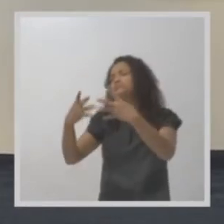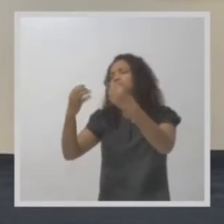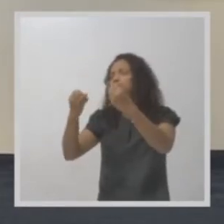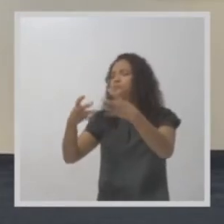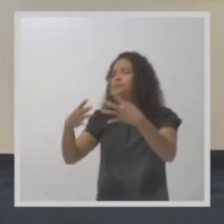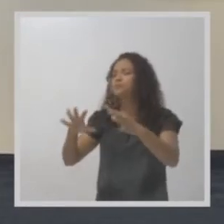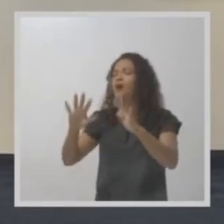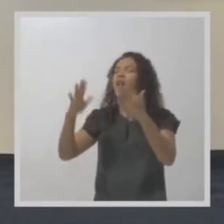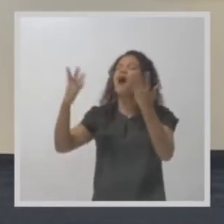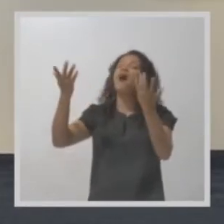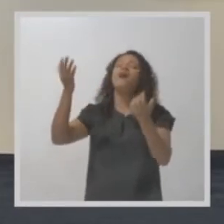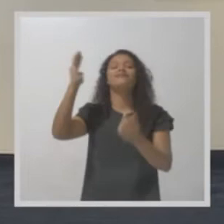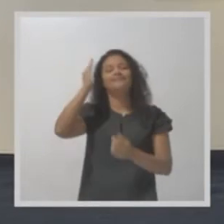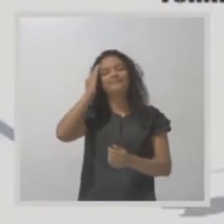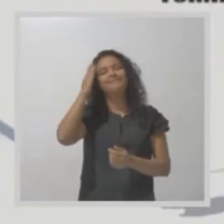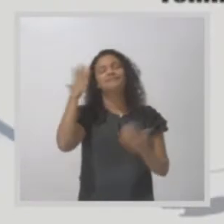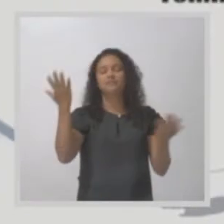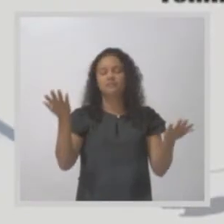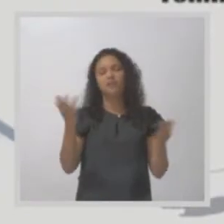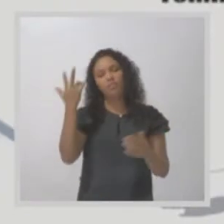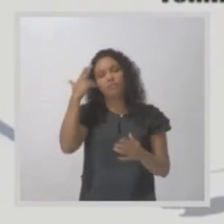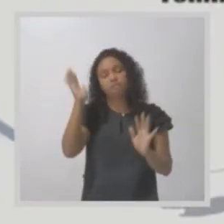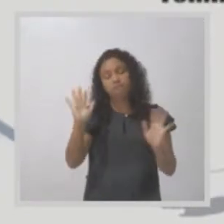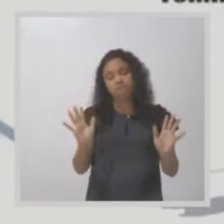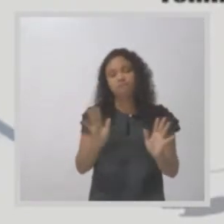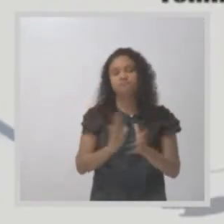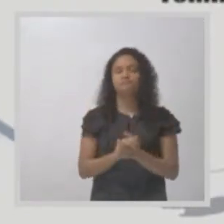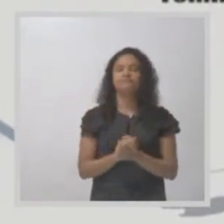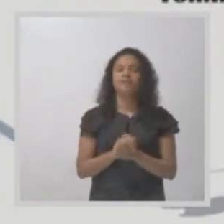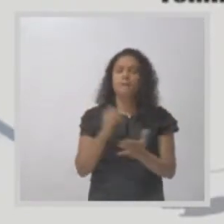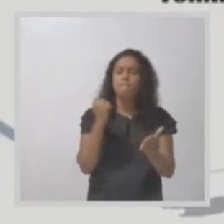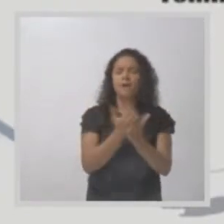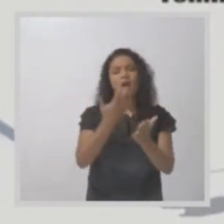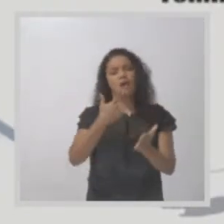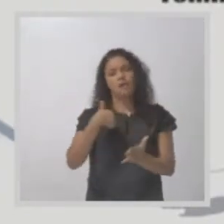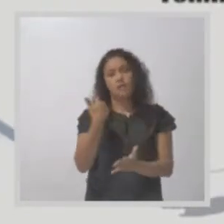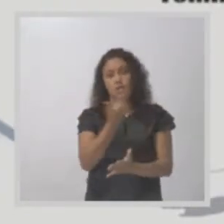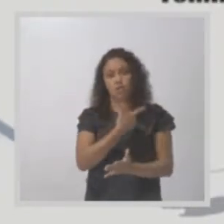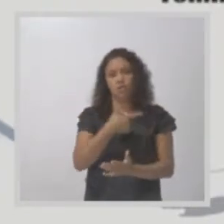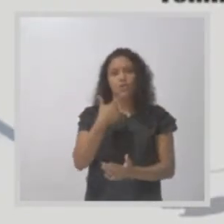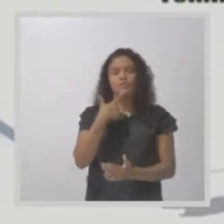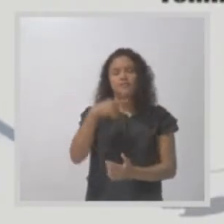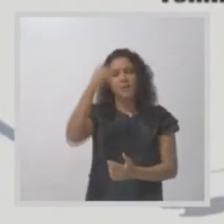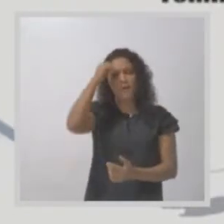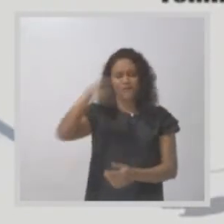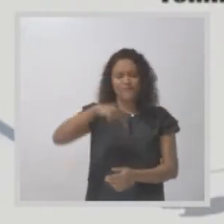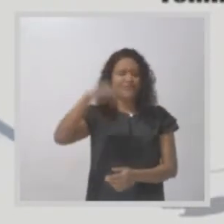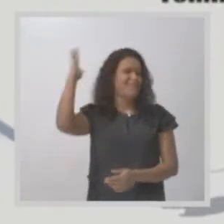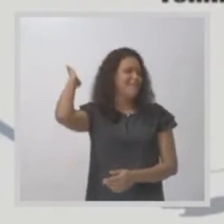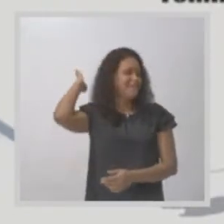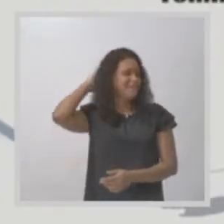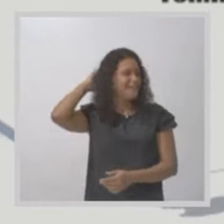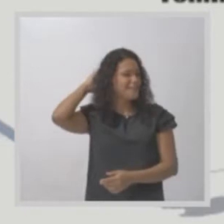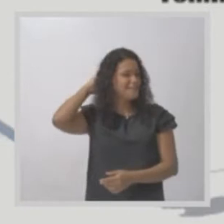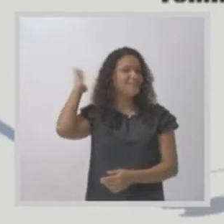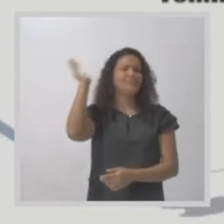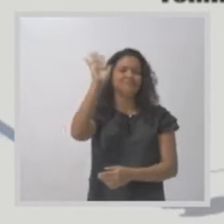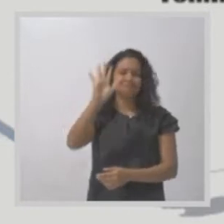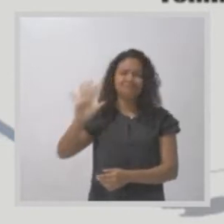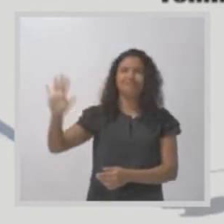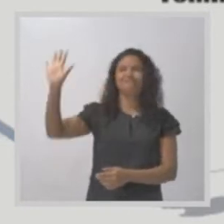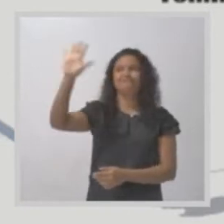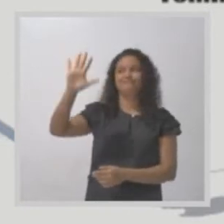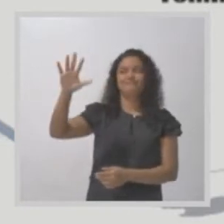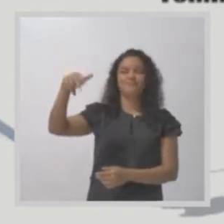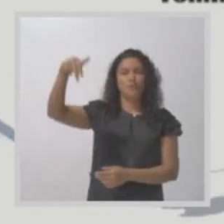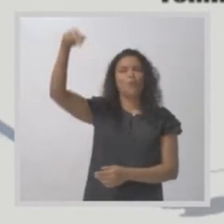nossa linguagem. E isso se dá justamente por ser uma marca aqui da nossa região